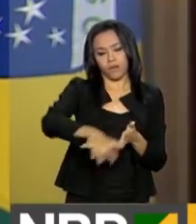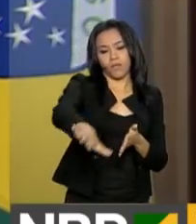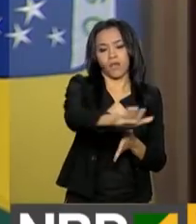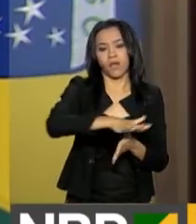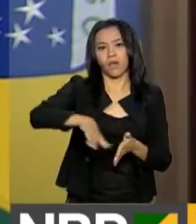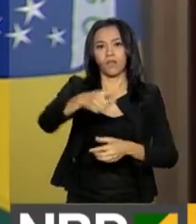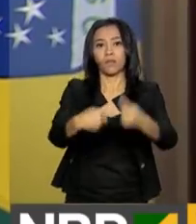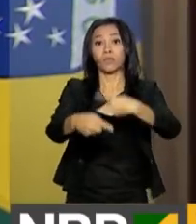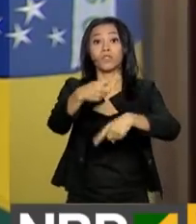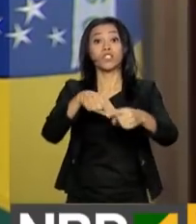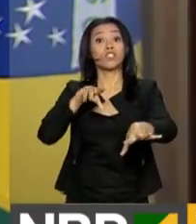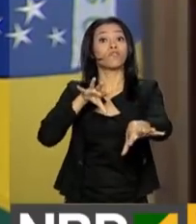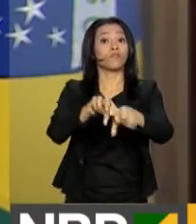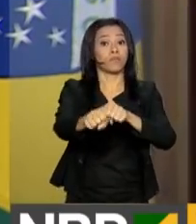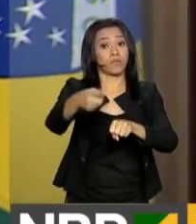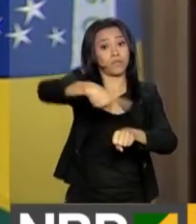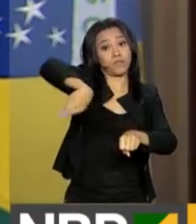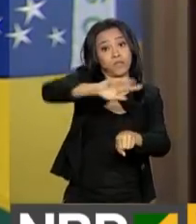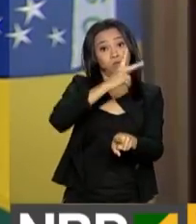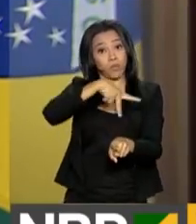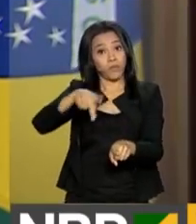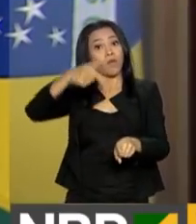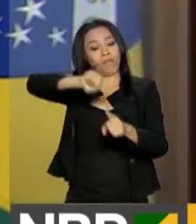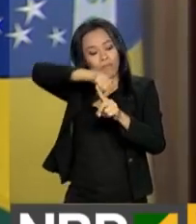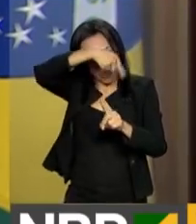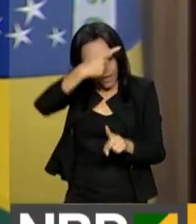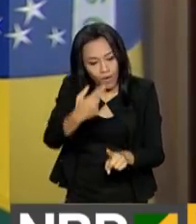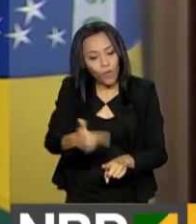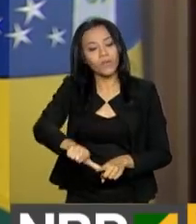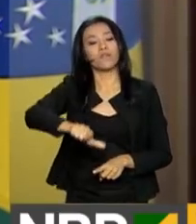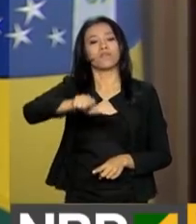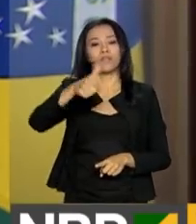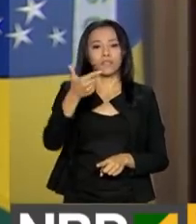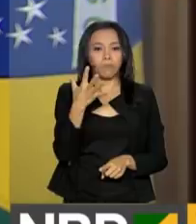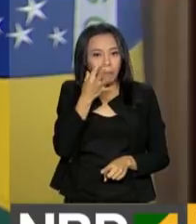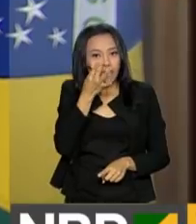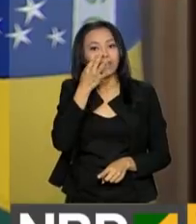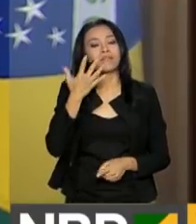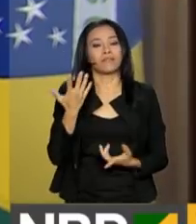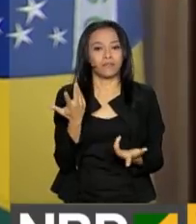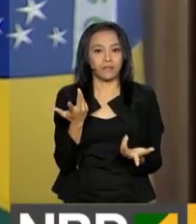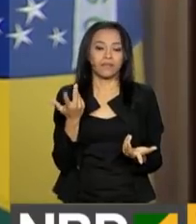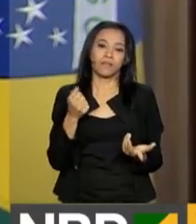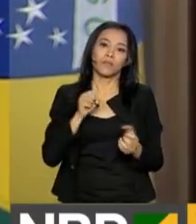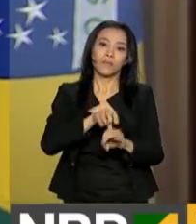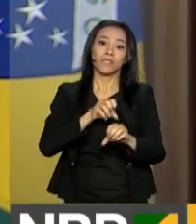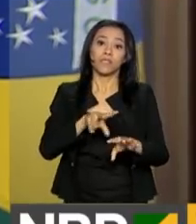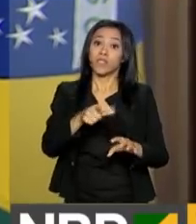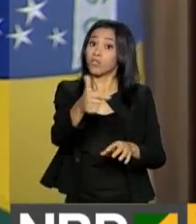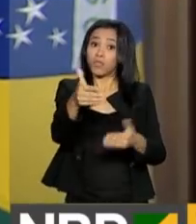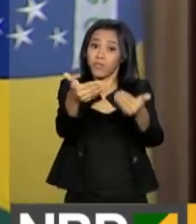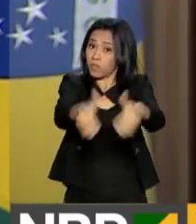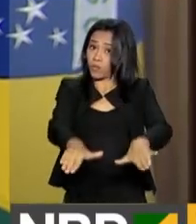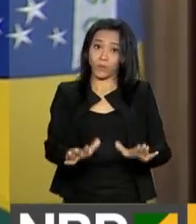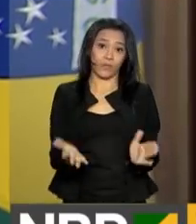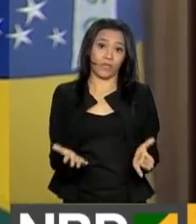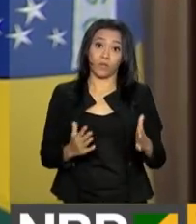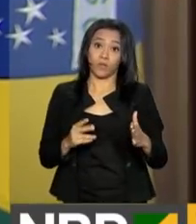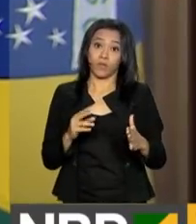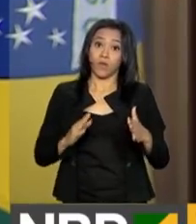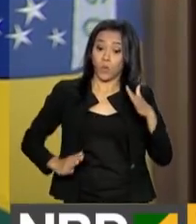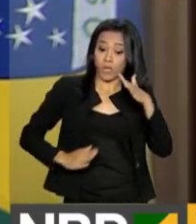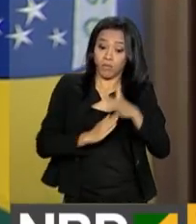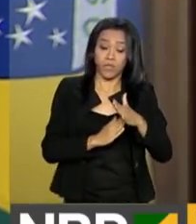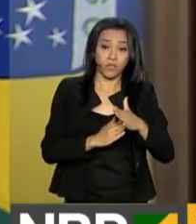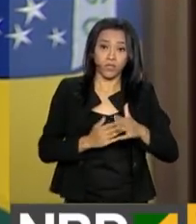de formação de professores mais uma vez a educação presente para revelar que o teto de gastos públicos nenhum prejuízo que causou a